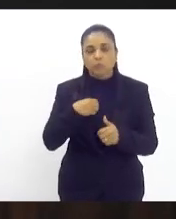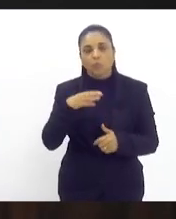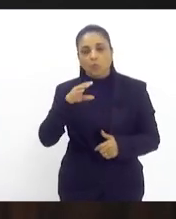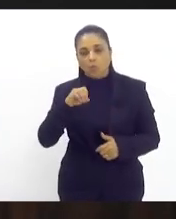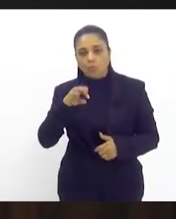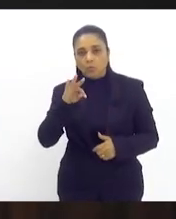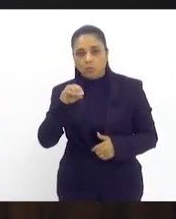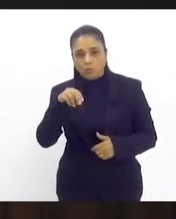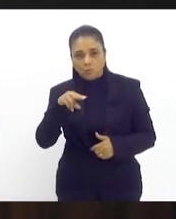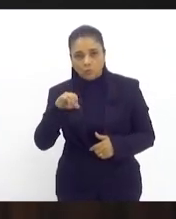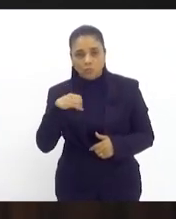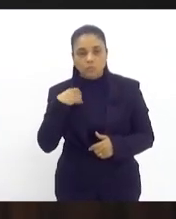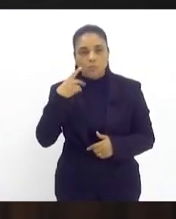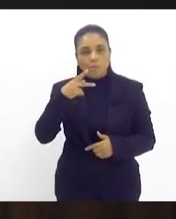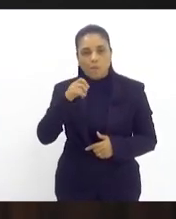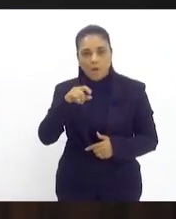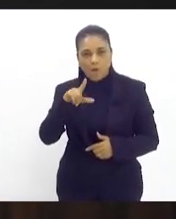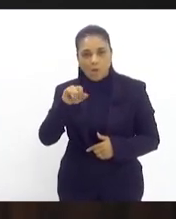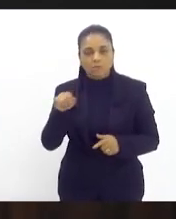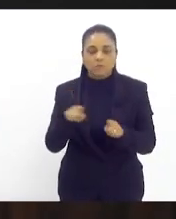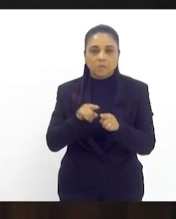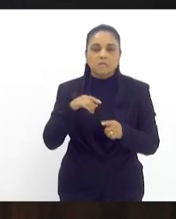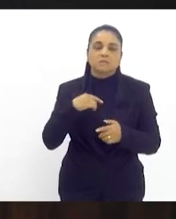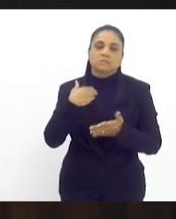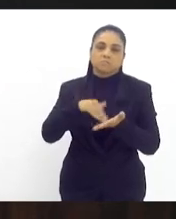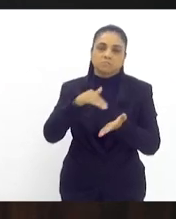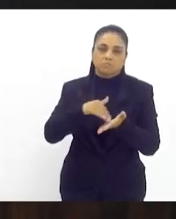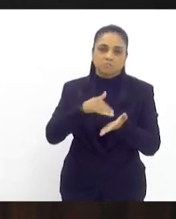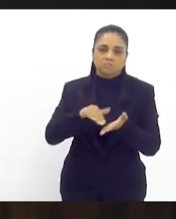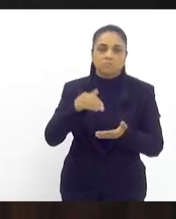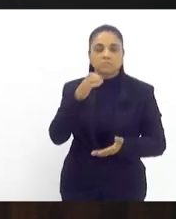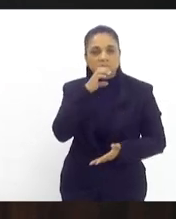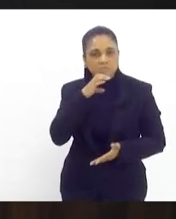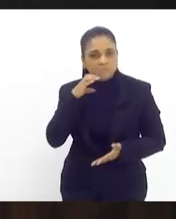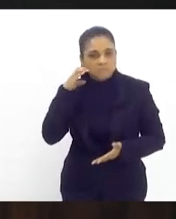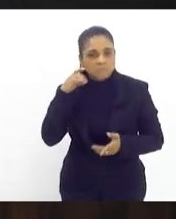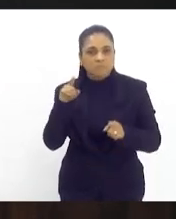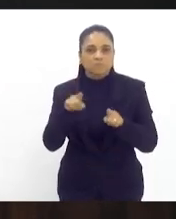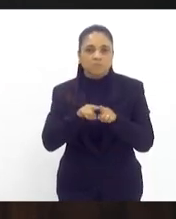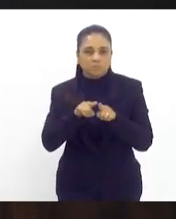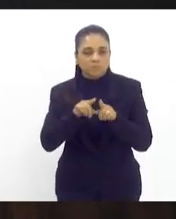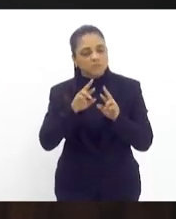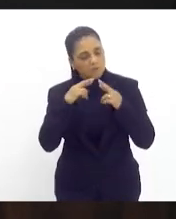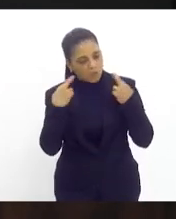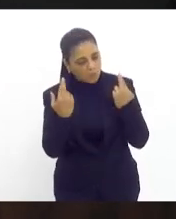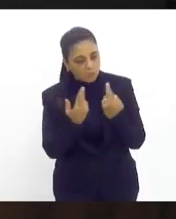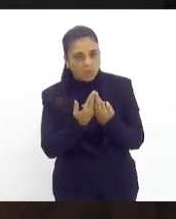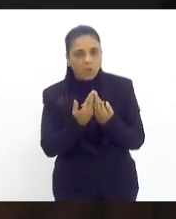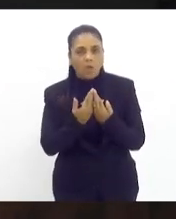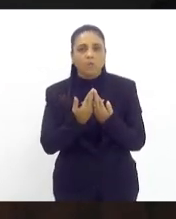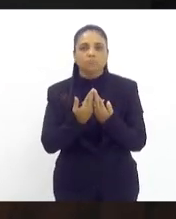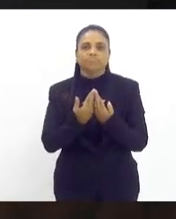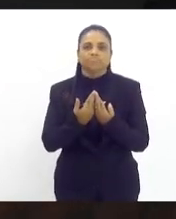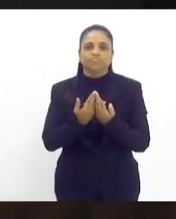secretária da unale que a Célia Jordão também que esteve lá conosco na nossa reunião emblemática